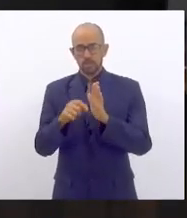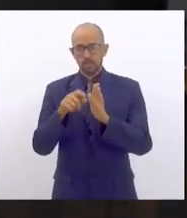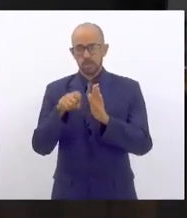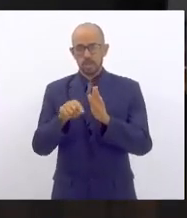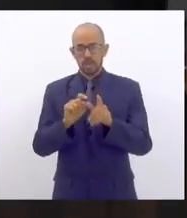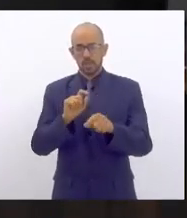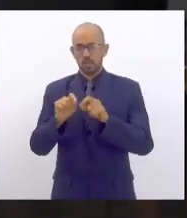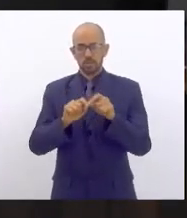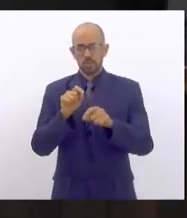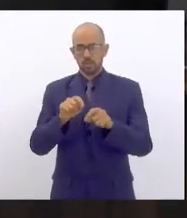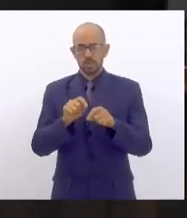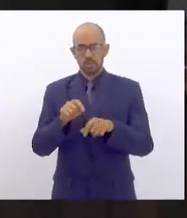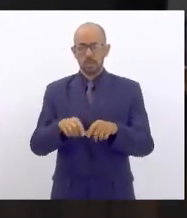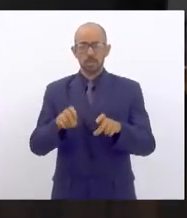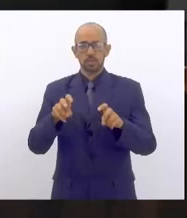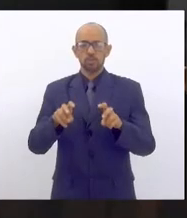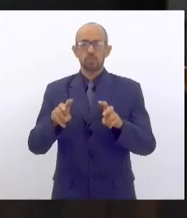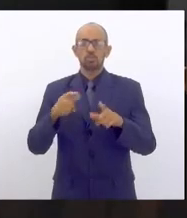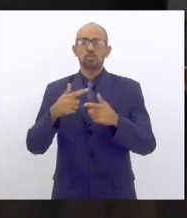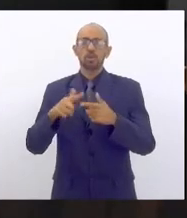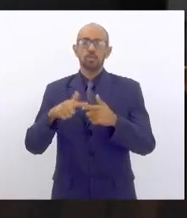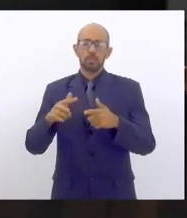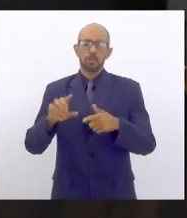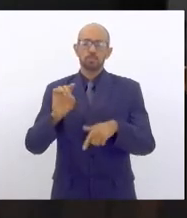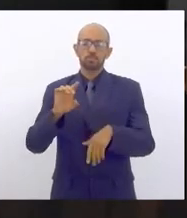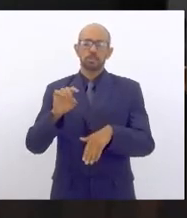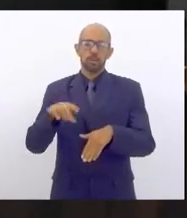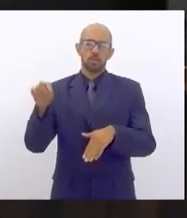questão específica da capital.